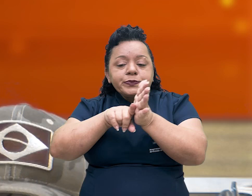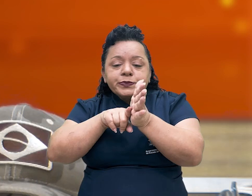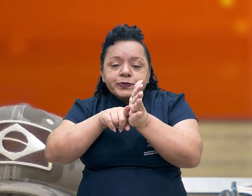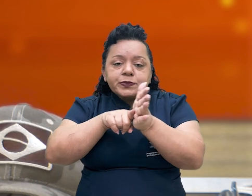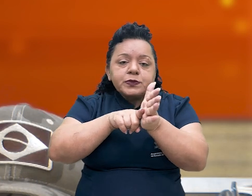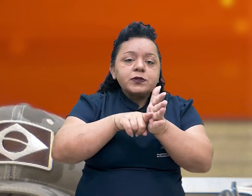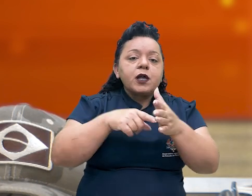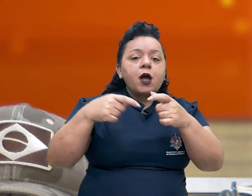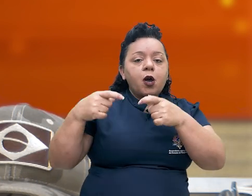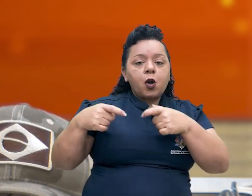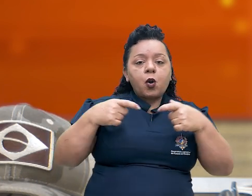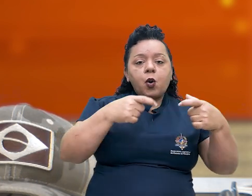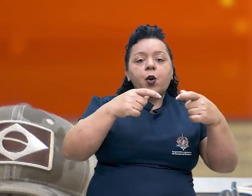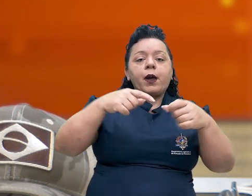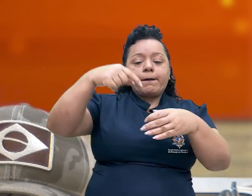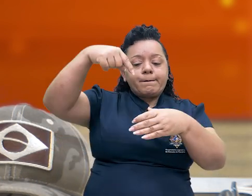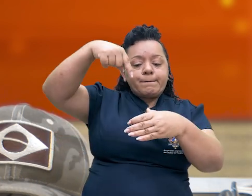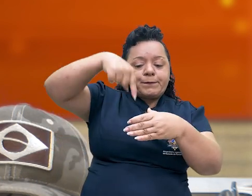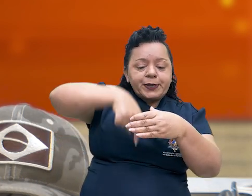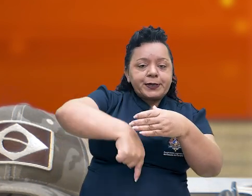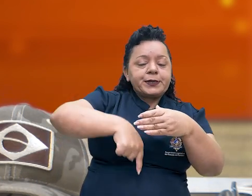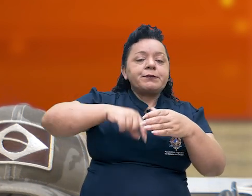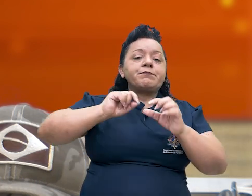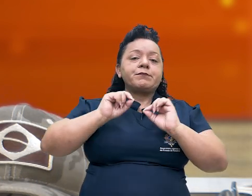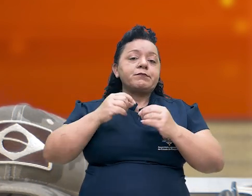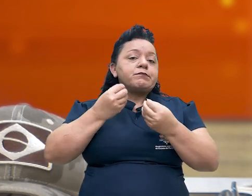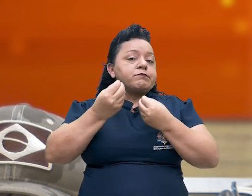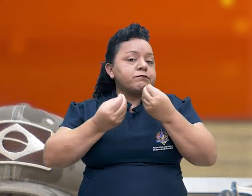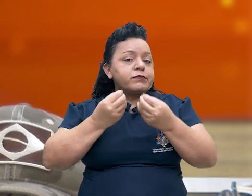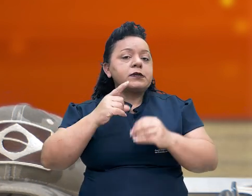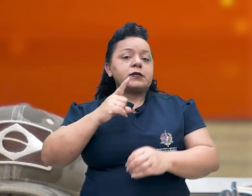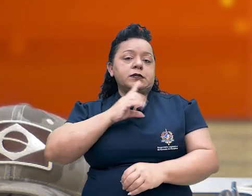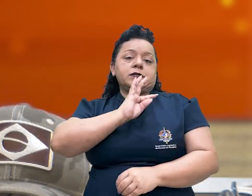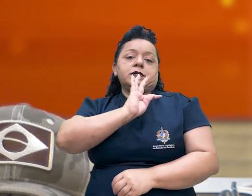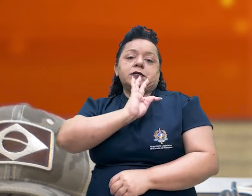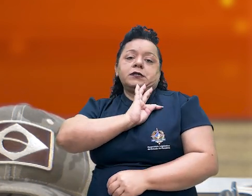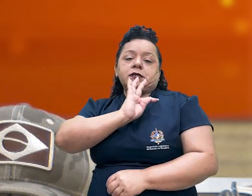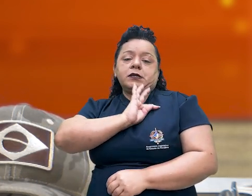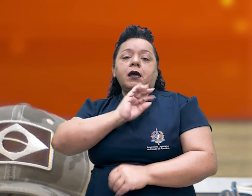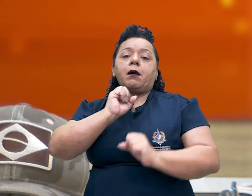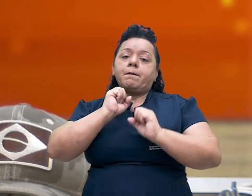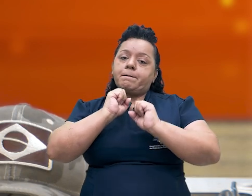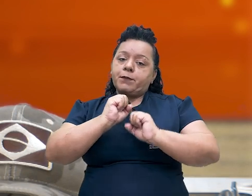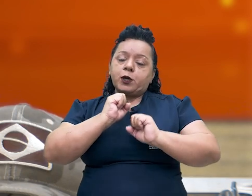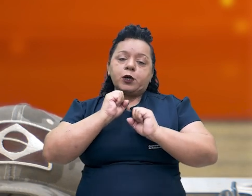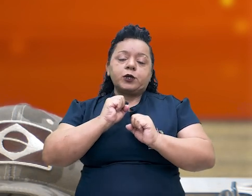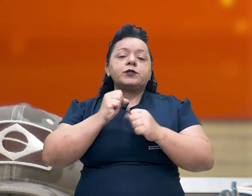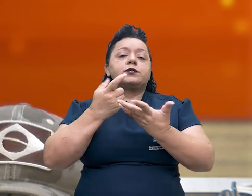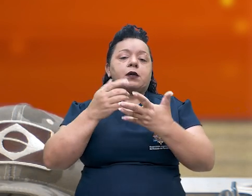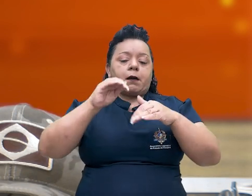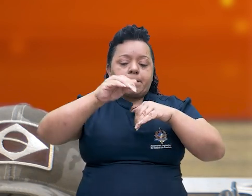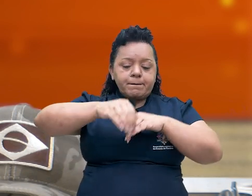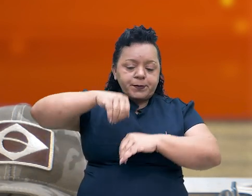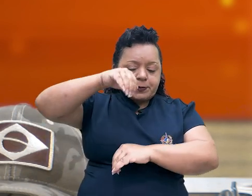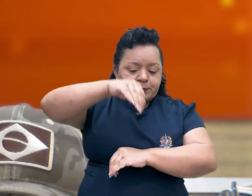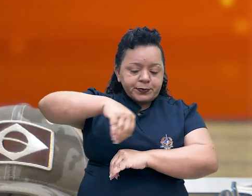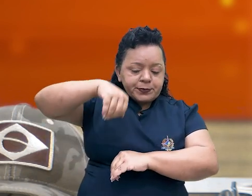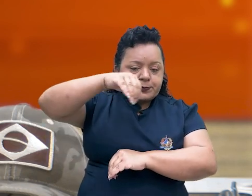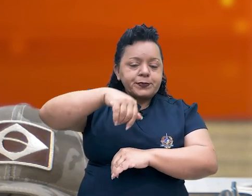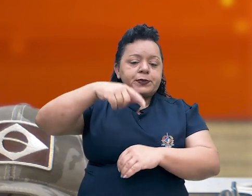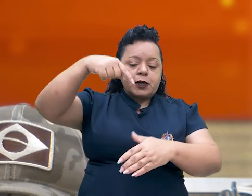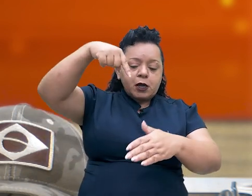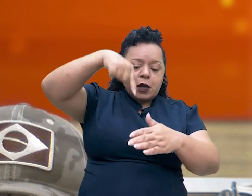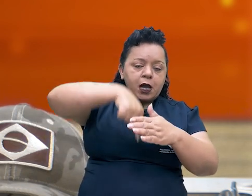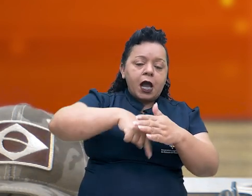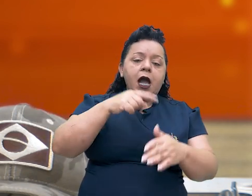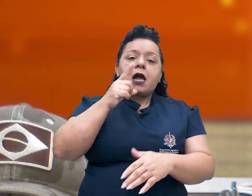solo e eles e esses locais que tá sendo perfurados os poos foi onde os técnicos eh viram que ali pode ser Cavado um poço que